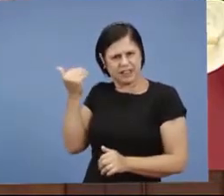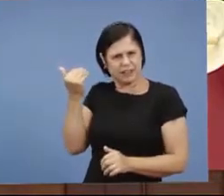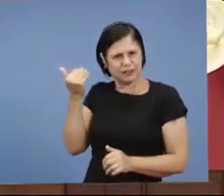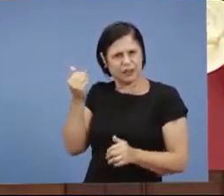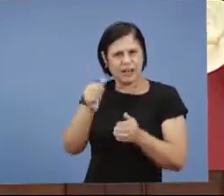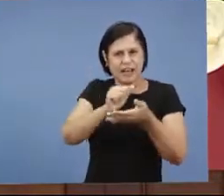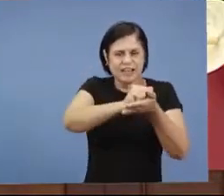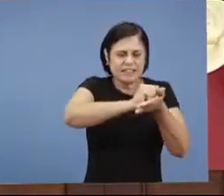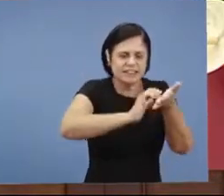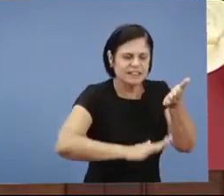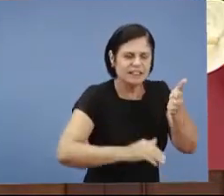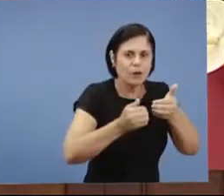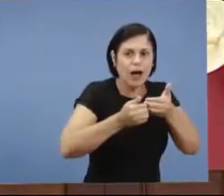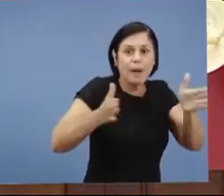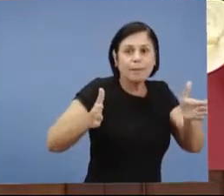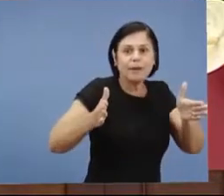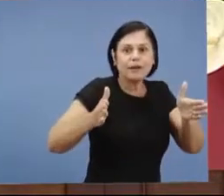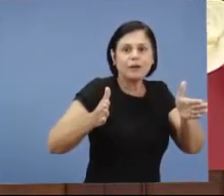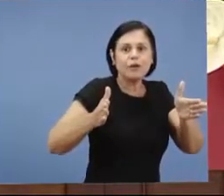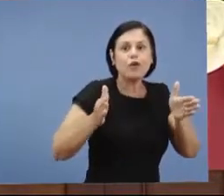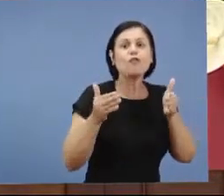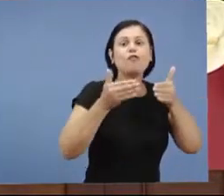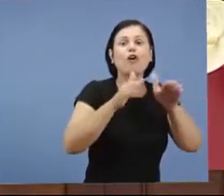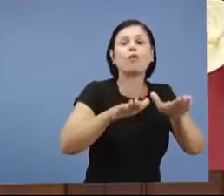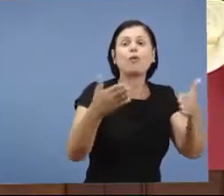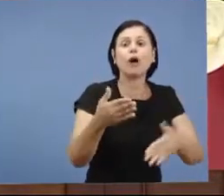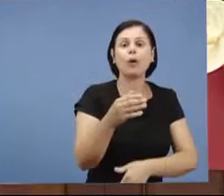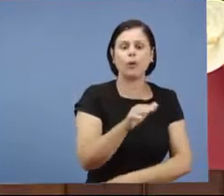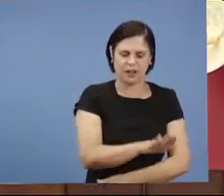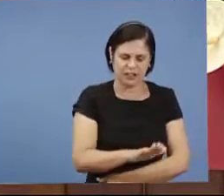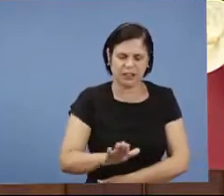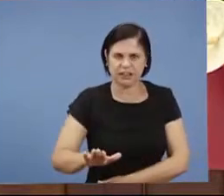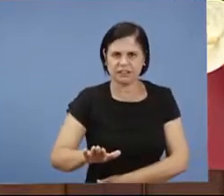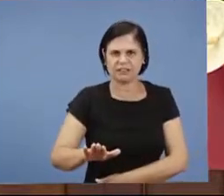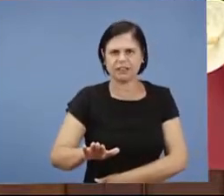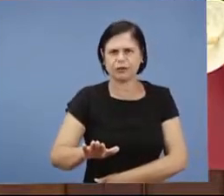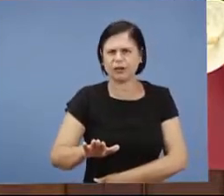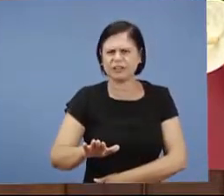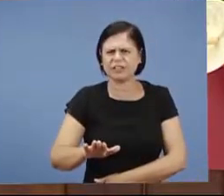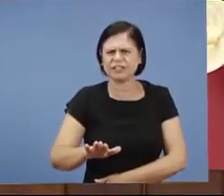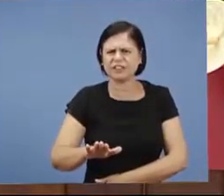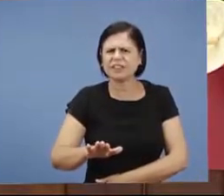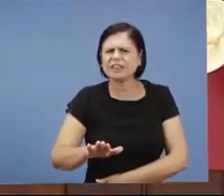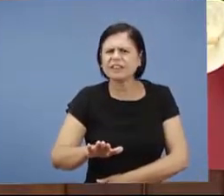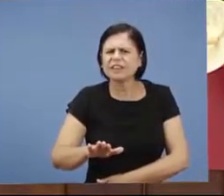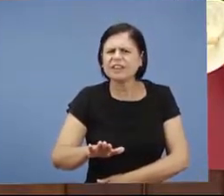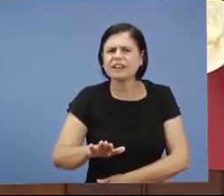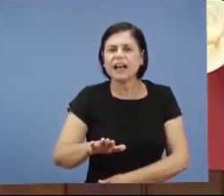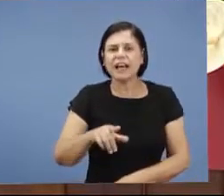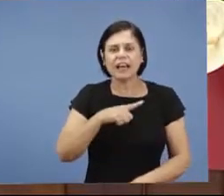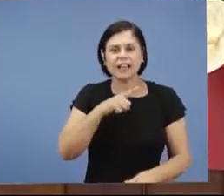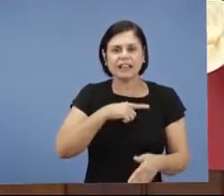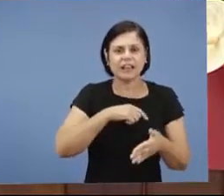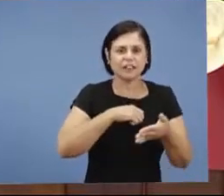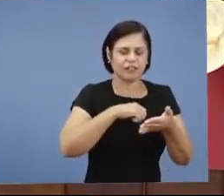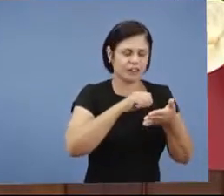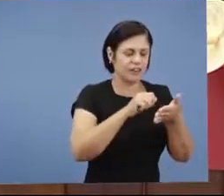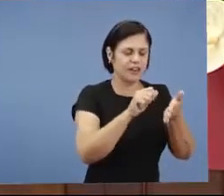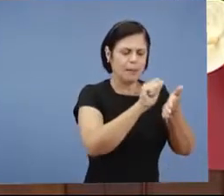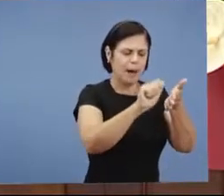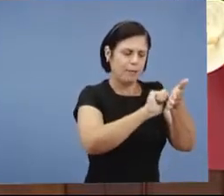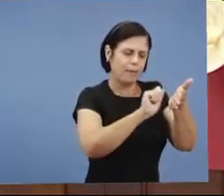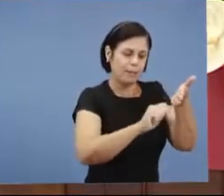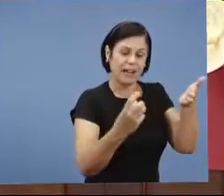crianças. Chegou o número de 300 crianças, parou. Agora, quem vem? Os pais